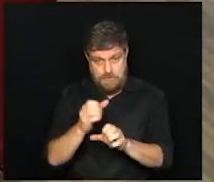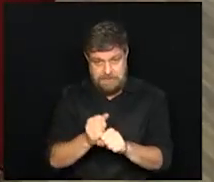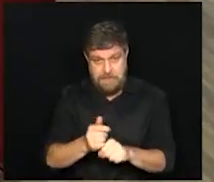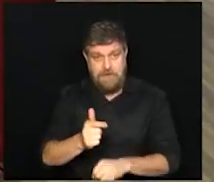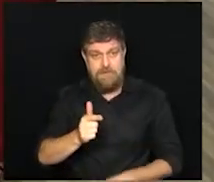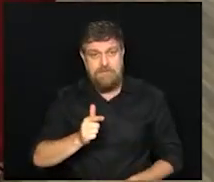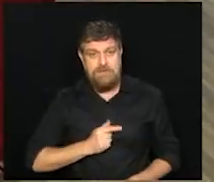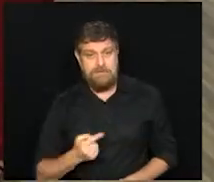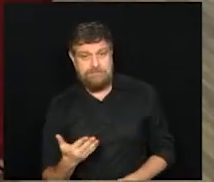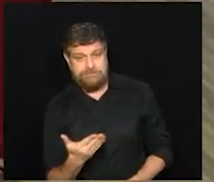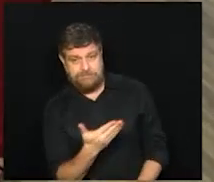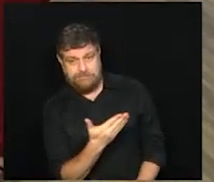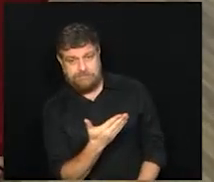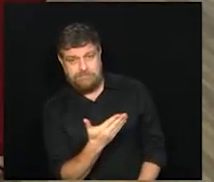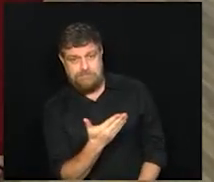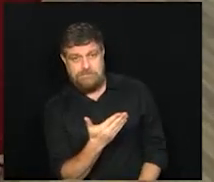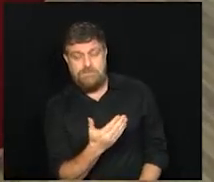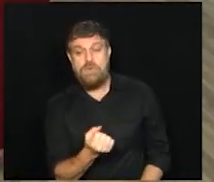região,